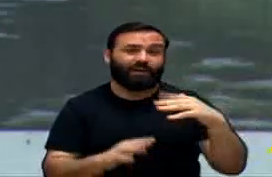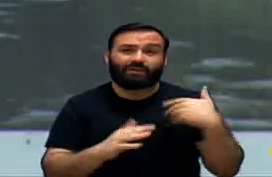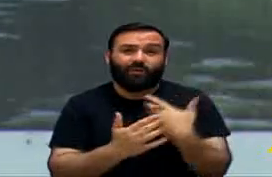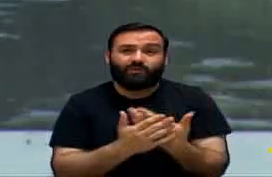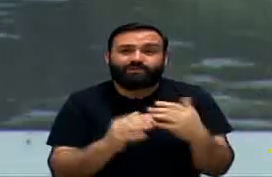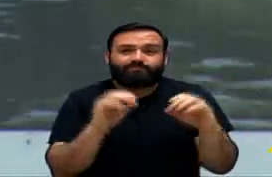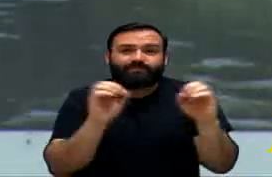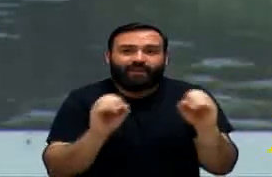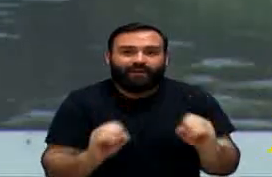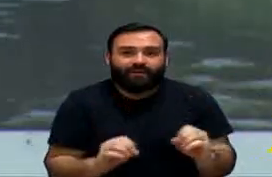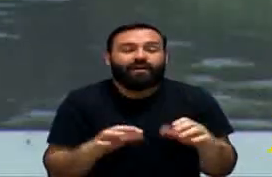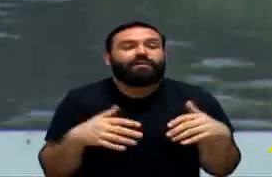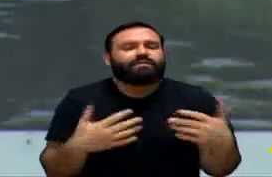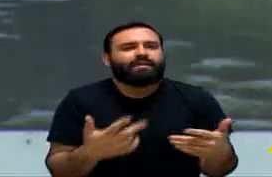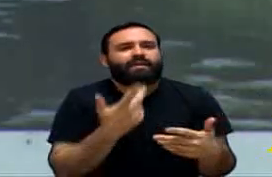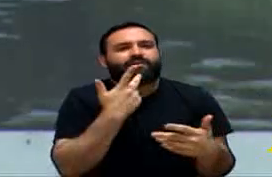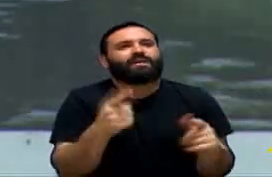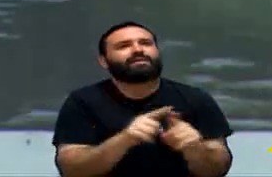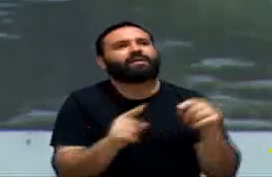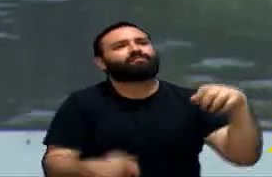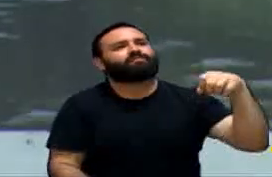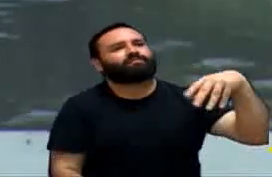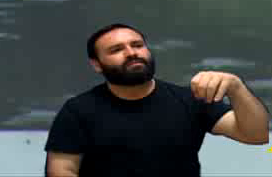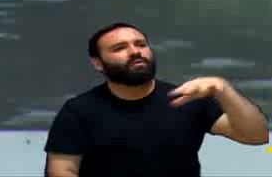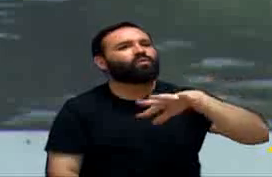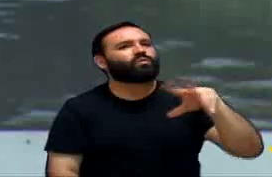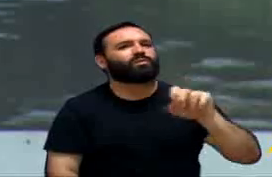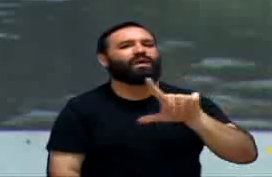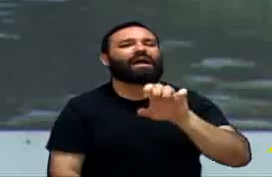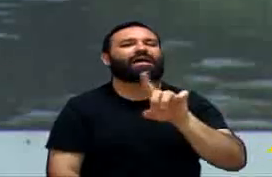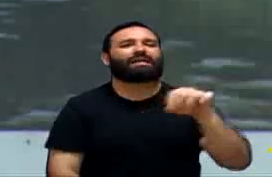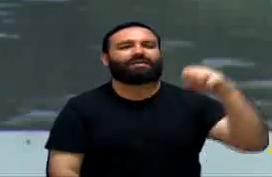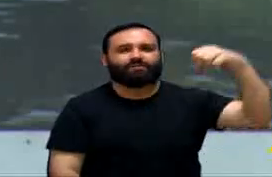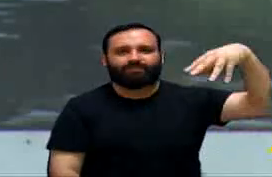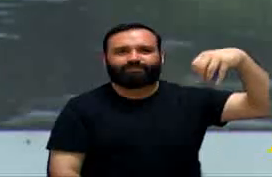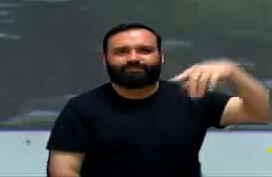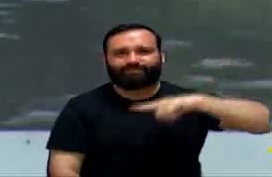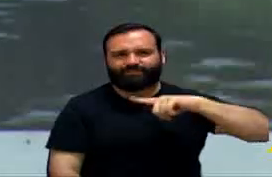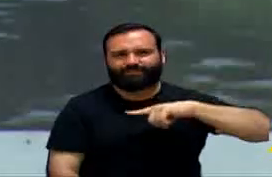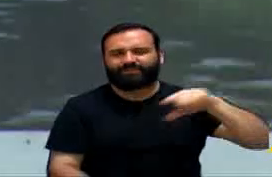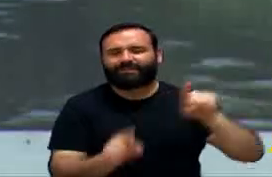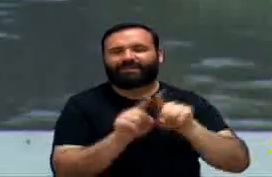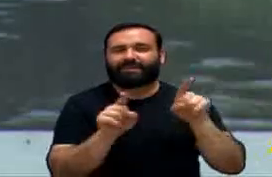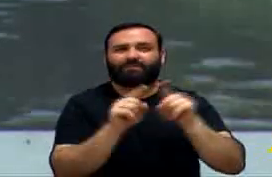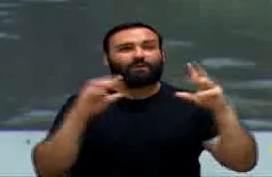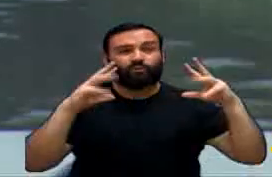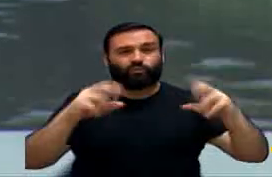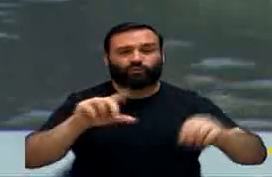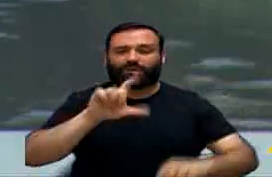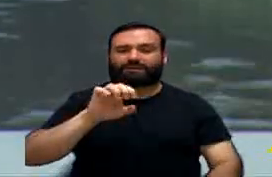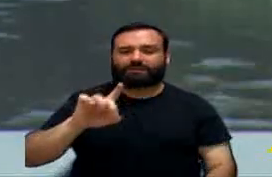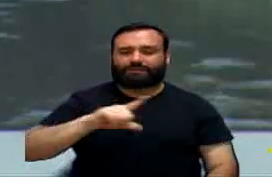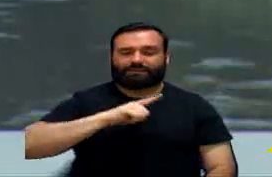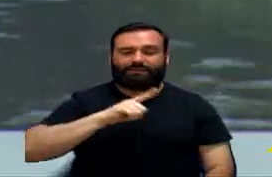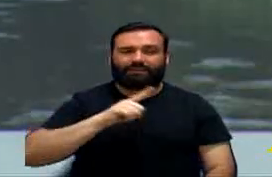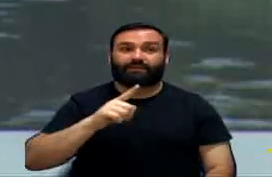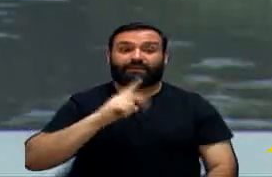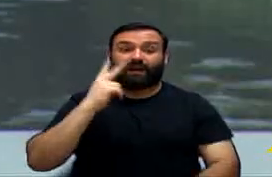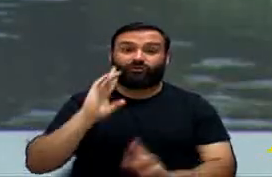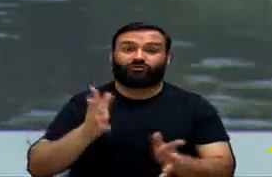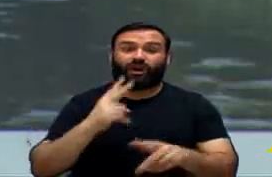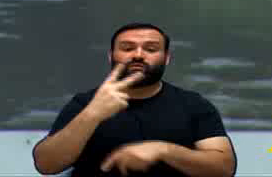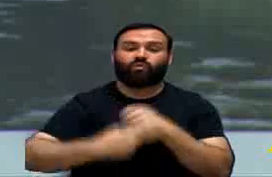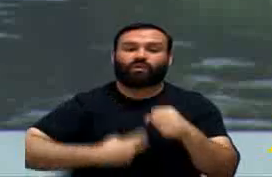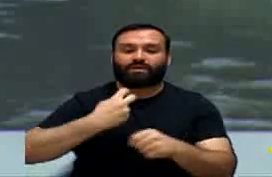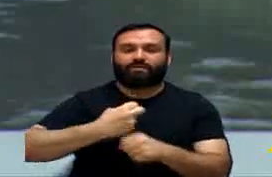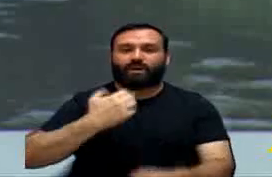não saiu nada e estão falando aí que vai iluminar a cidade toda de LED né que vai ter toda a cidade de LED Então já tem dois anos que a gente